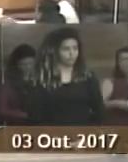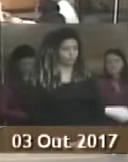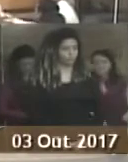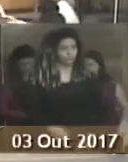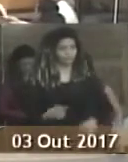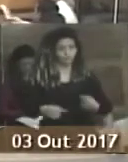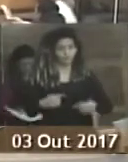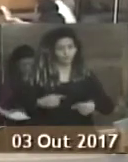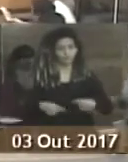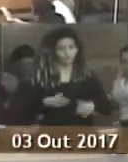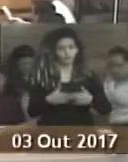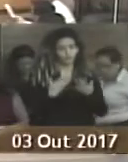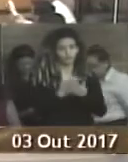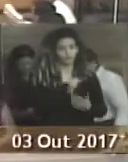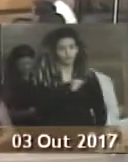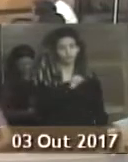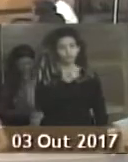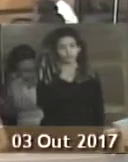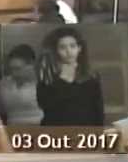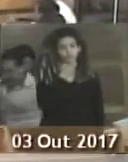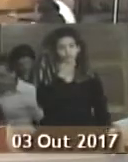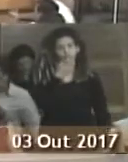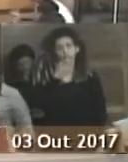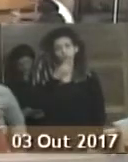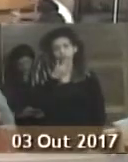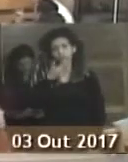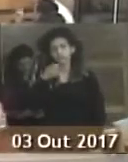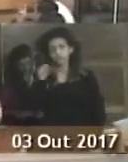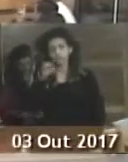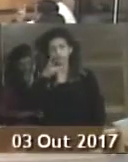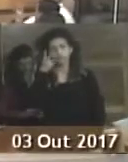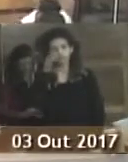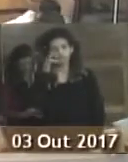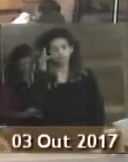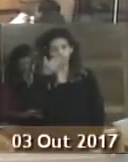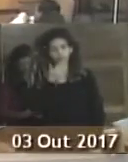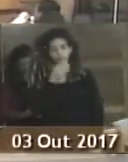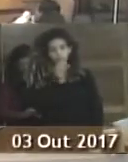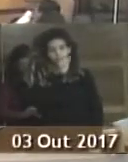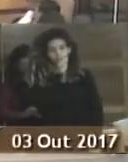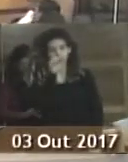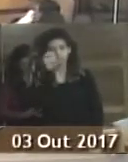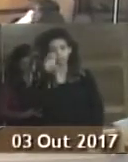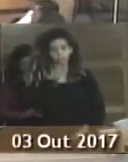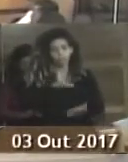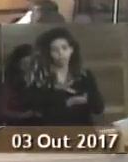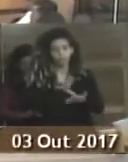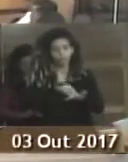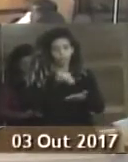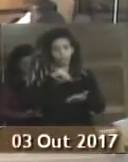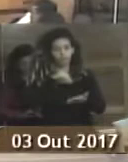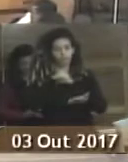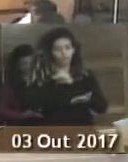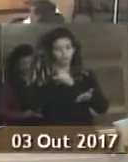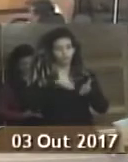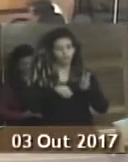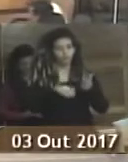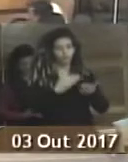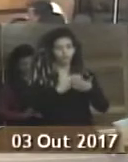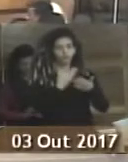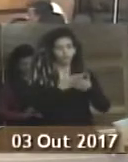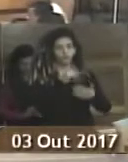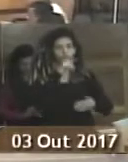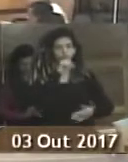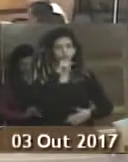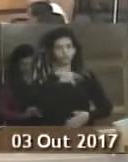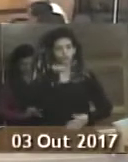Em discussão única, requerimento número 928/17, autor vereador Flavinho, solicitando ao SAI uma cópia do estudo de captação de água realizado no município de Angra